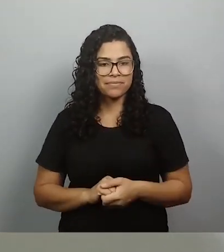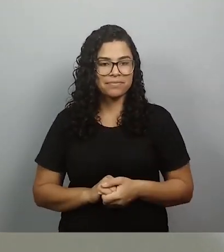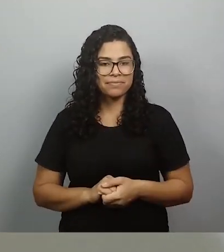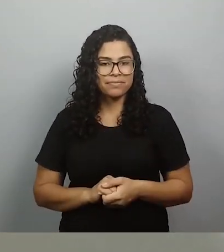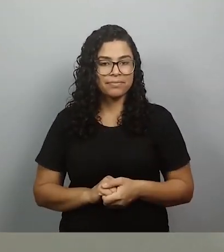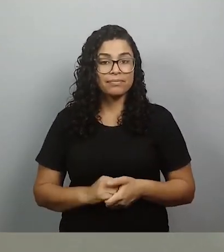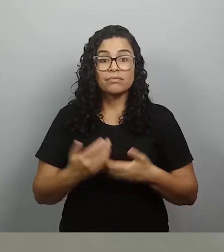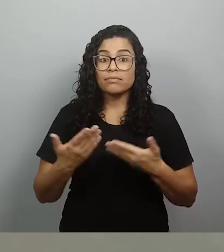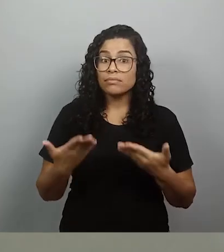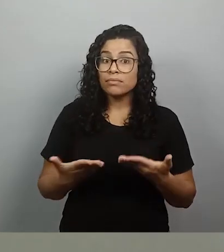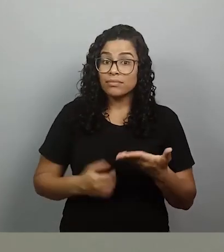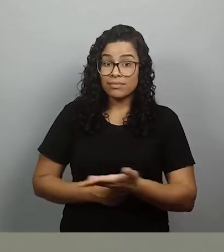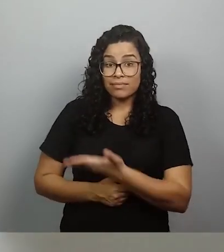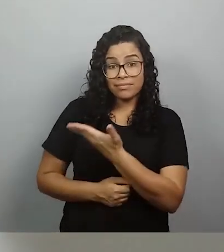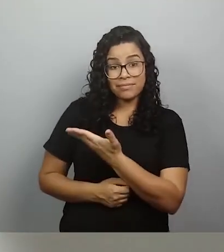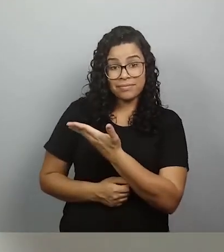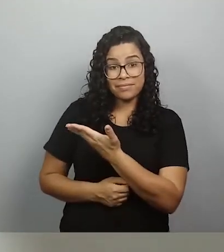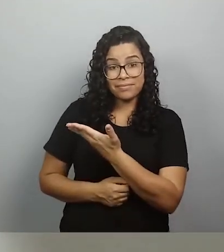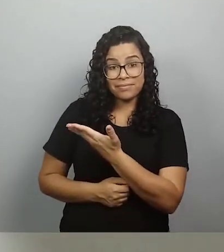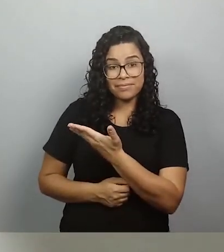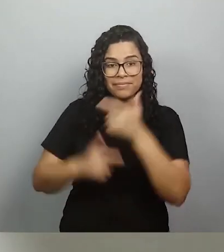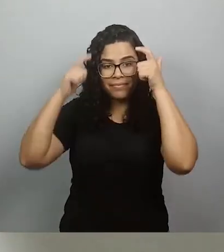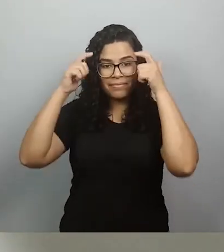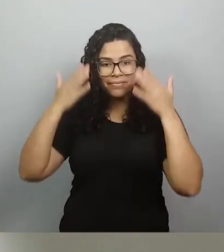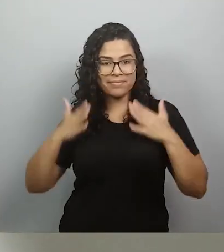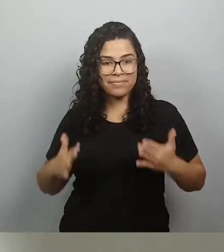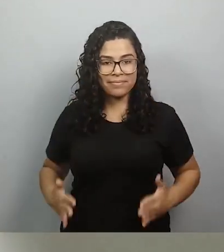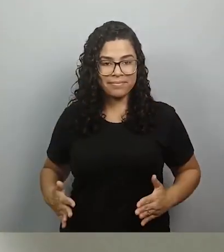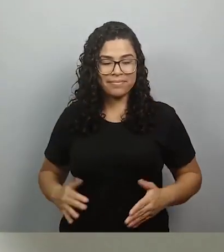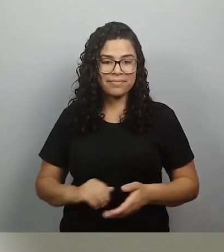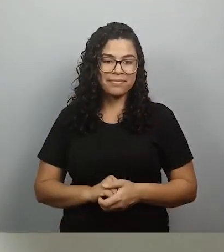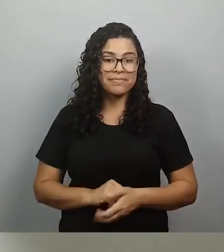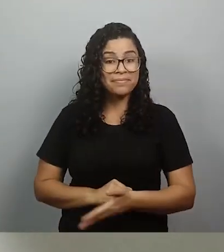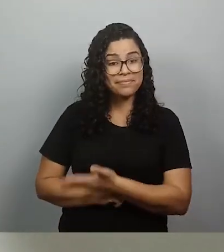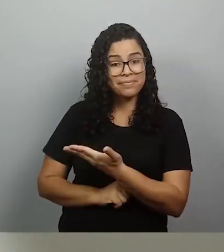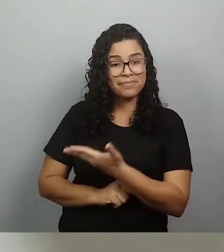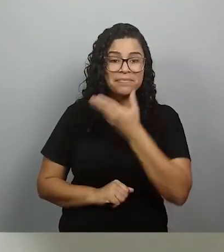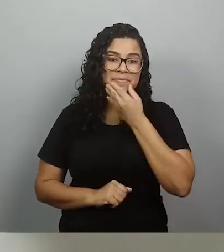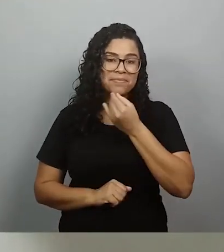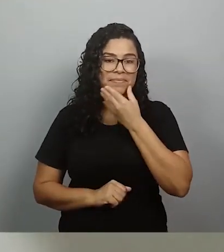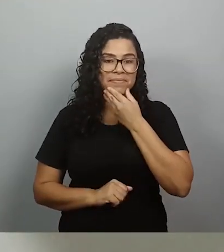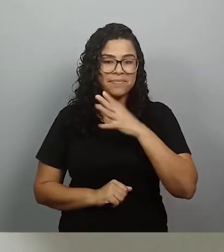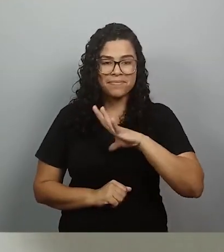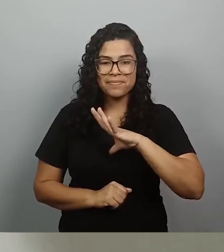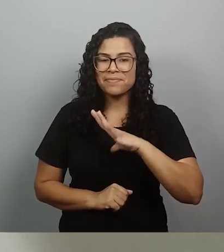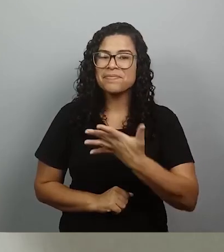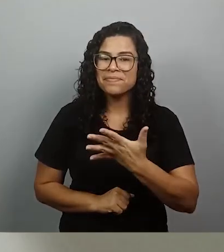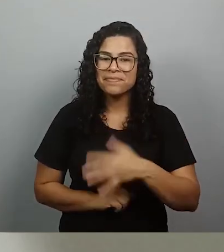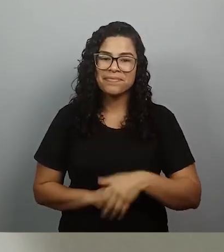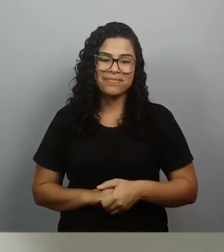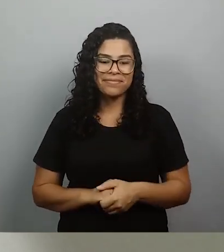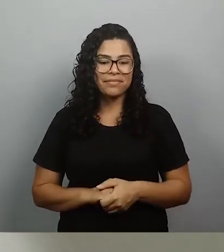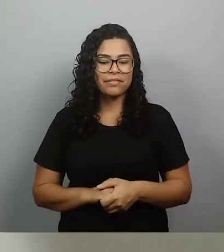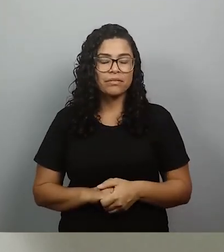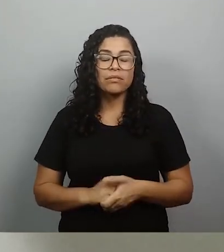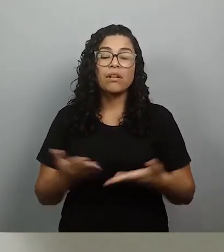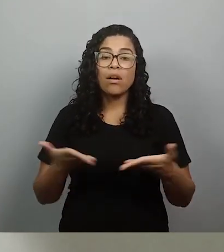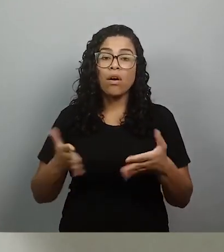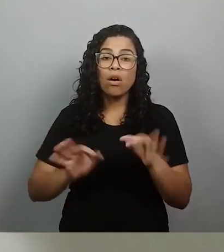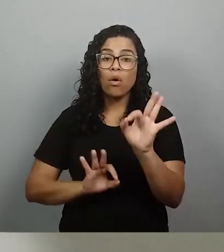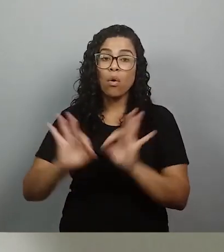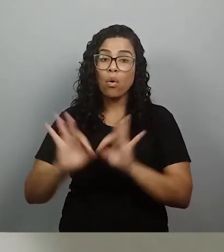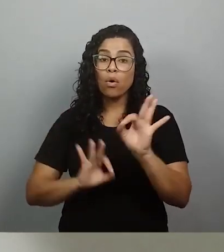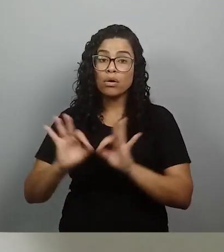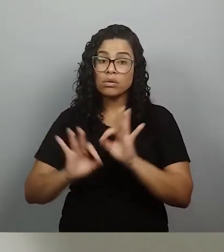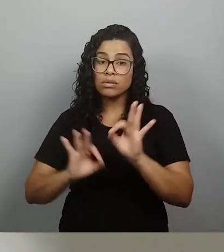é a Princesa Fresca e esse é o Cavaleiro Valente. Agora é só organizar direitinho no